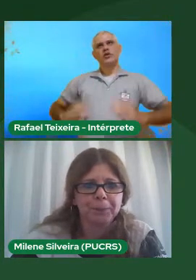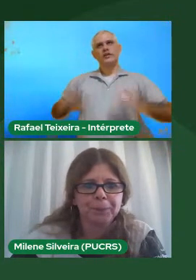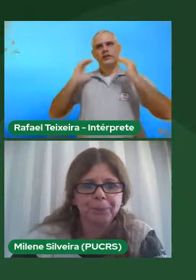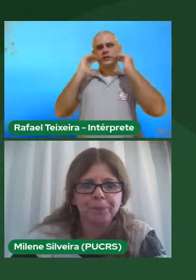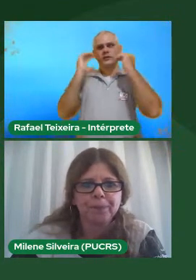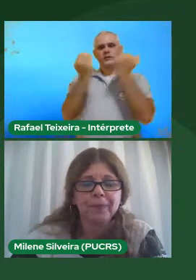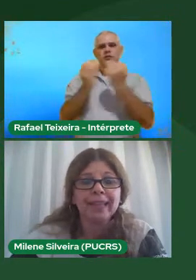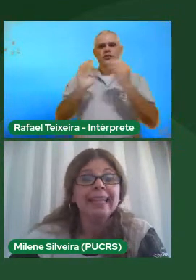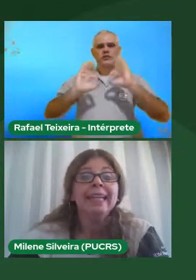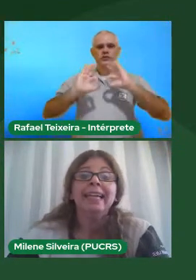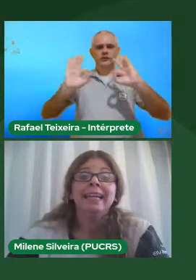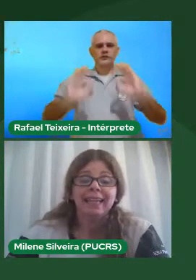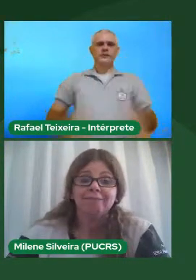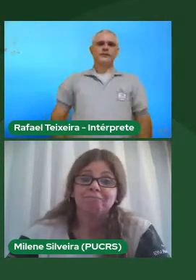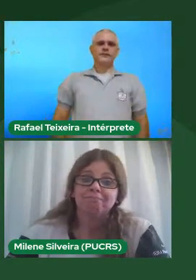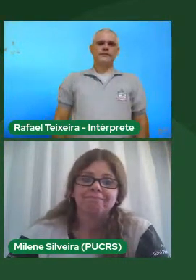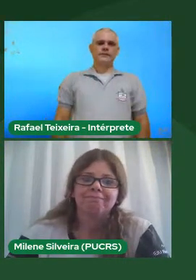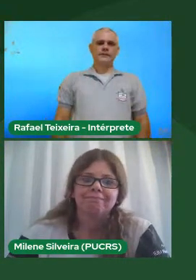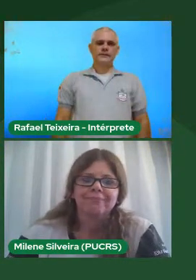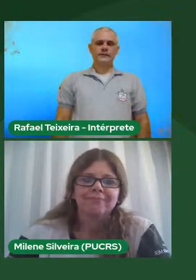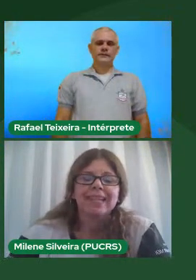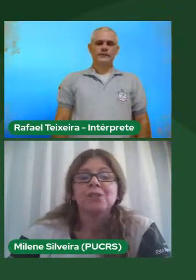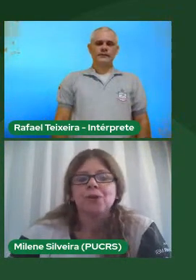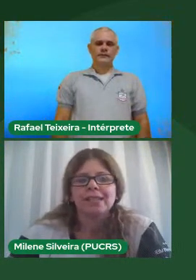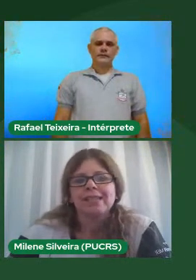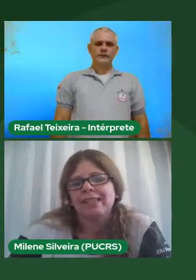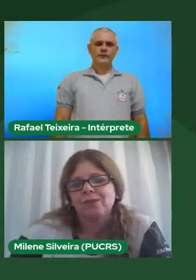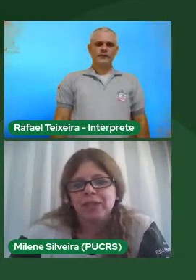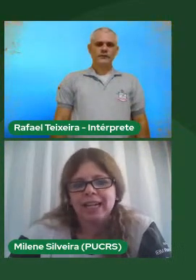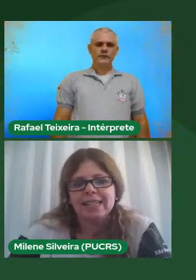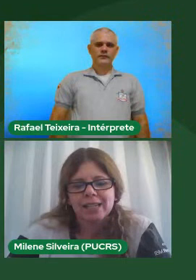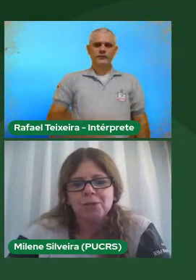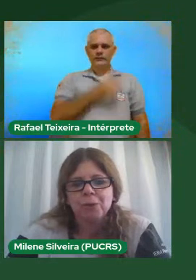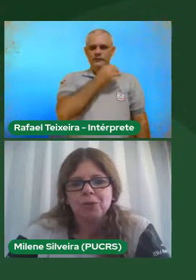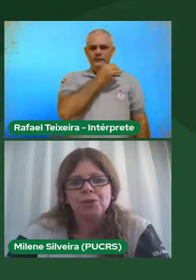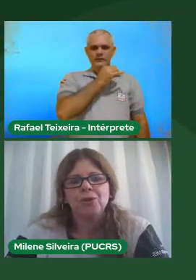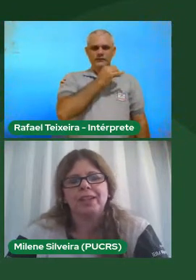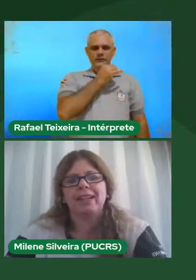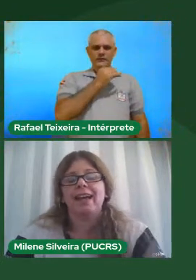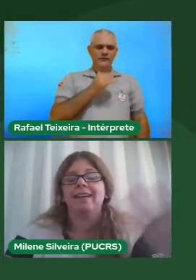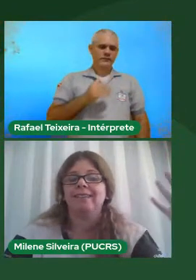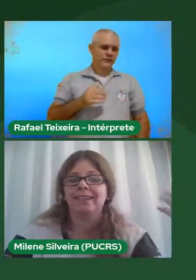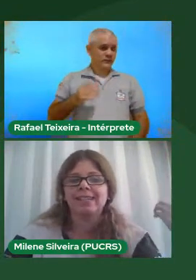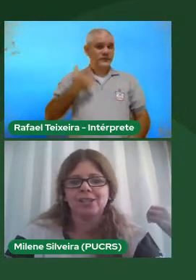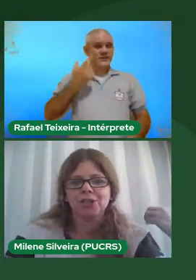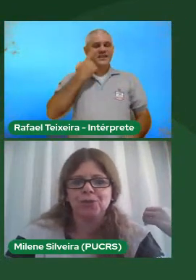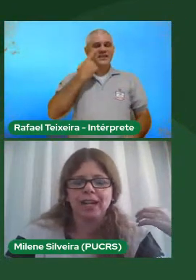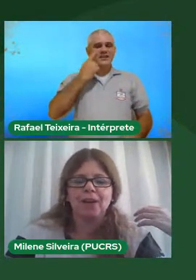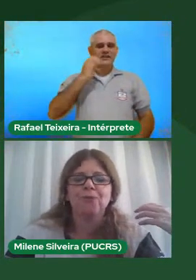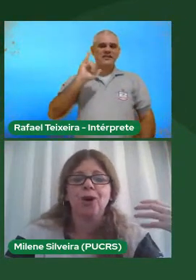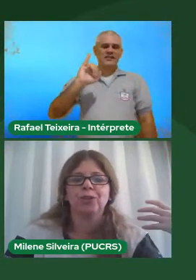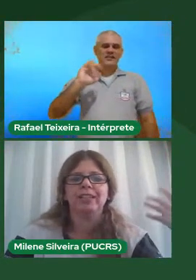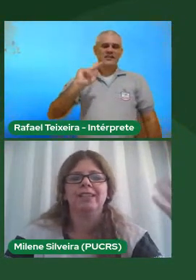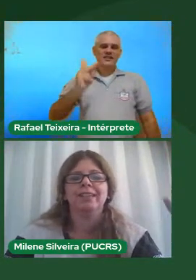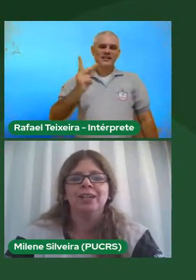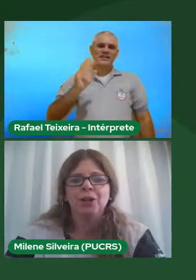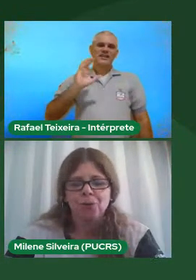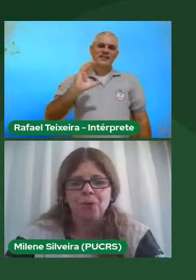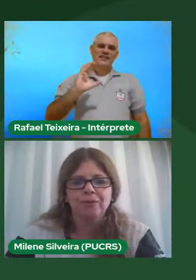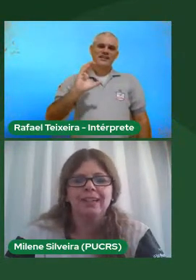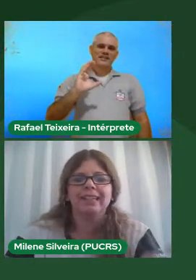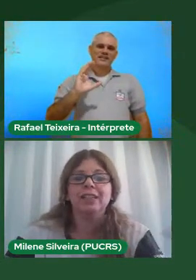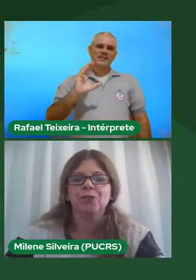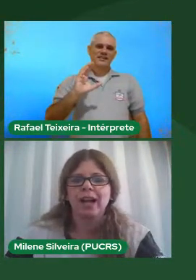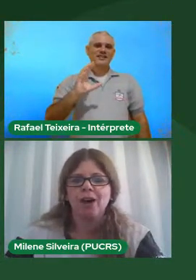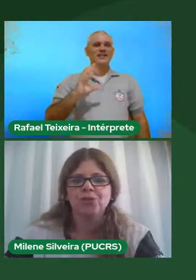também. E das coisas que o IHC nos proporciona, né? Antes a gente viu aquela foto ali